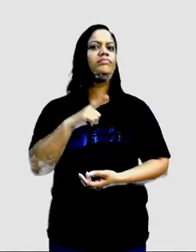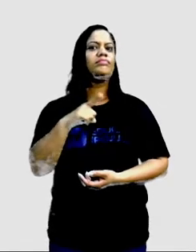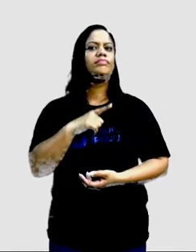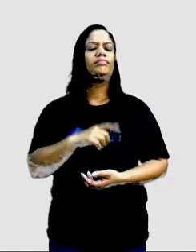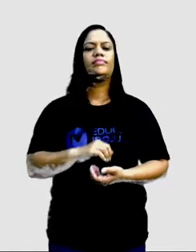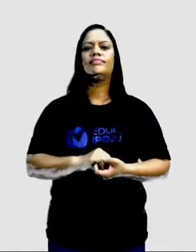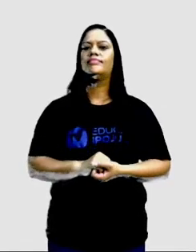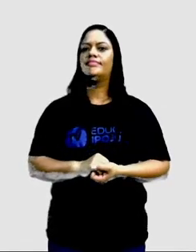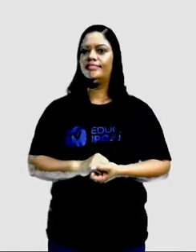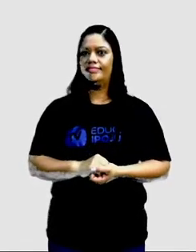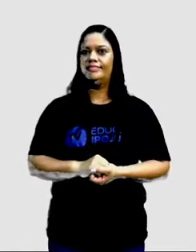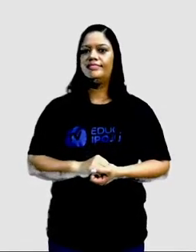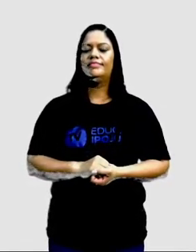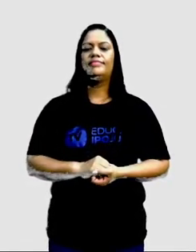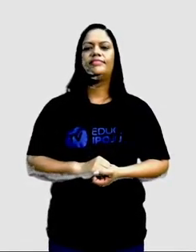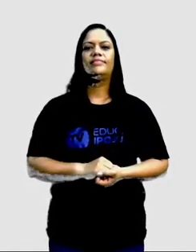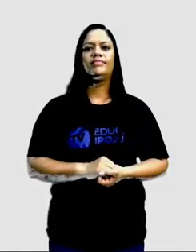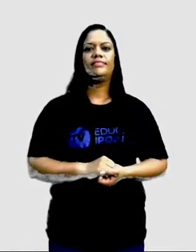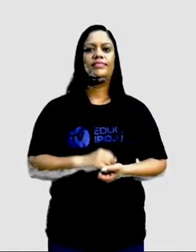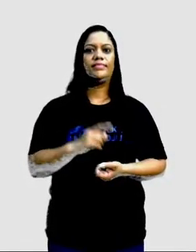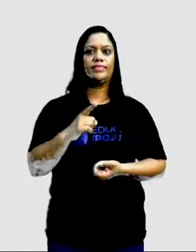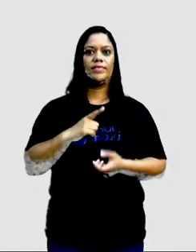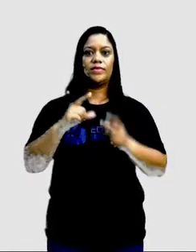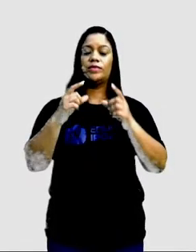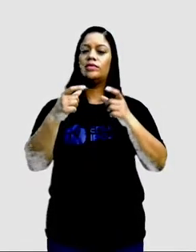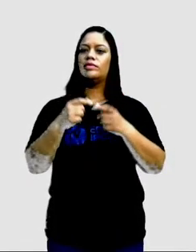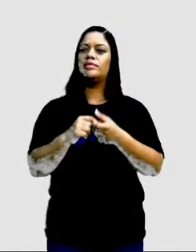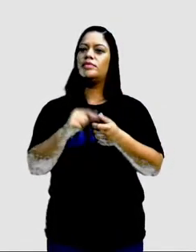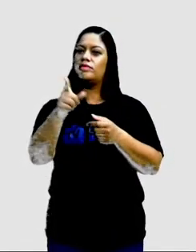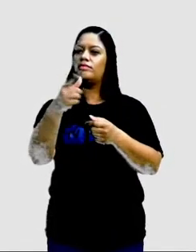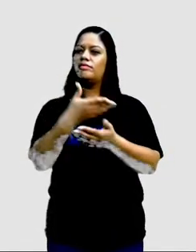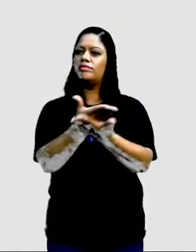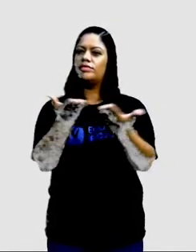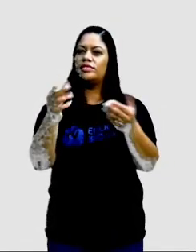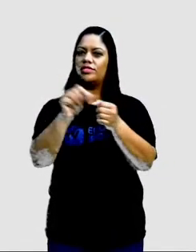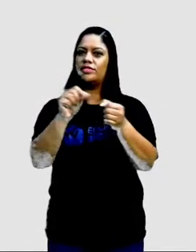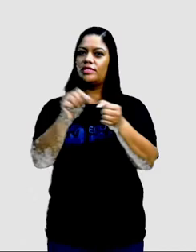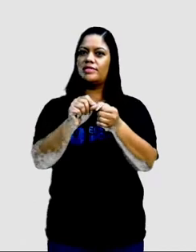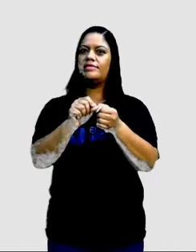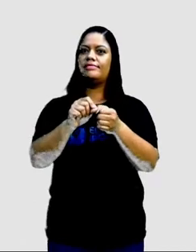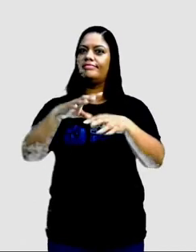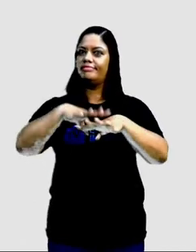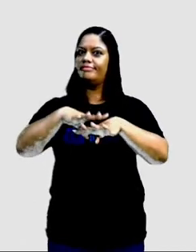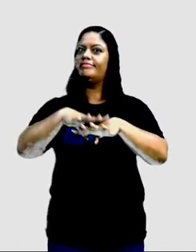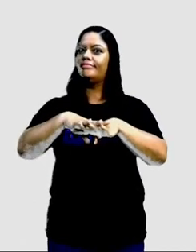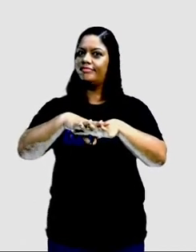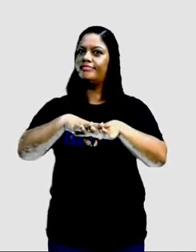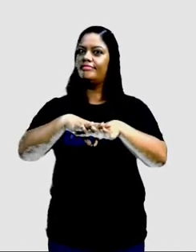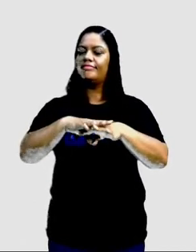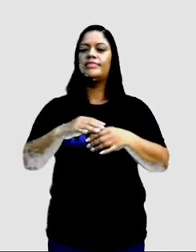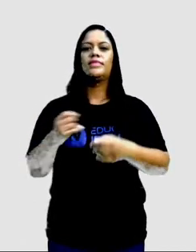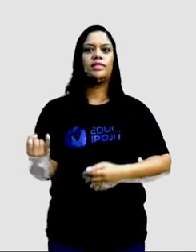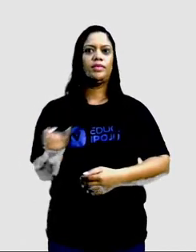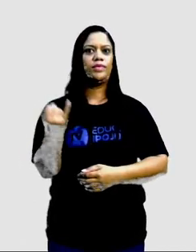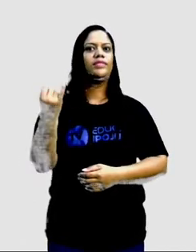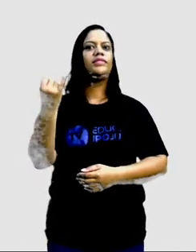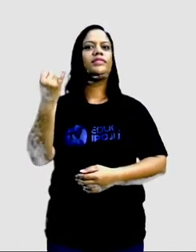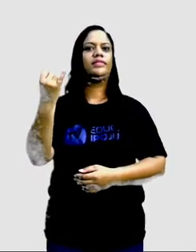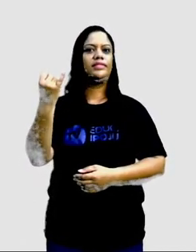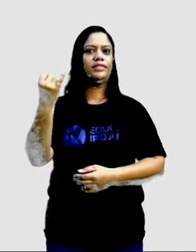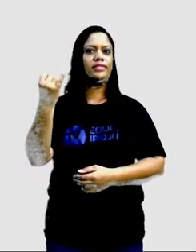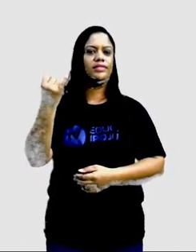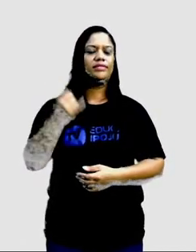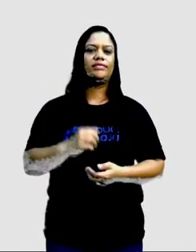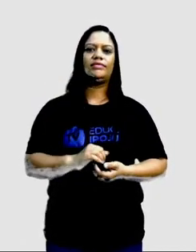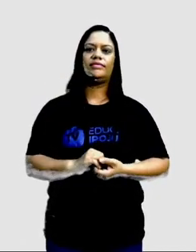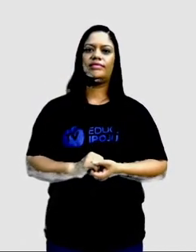Olha que eu deixei aqui um espaço para vocês fazerem o cálculo, que é importante,